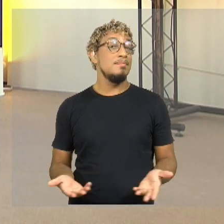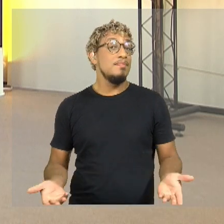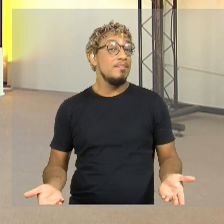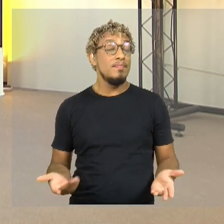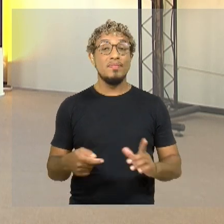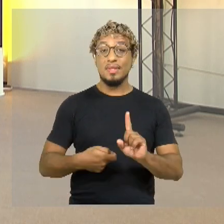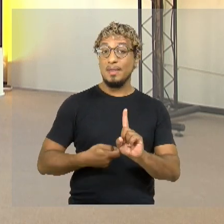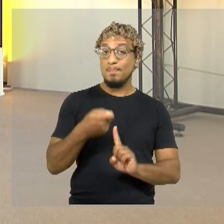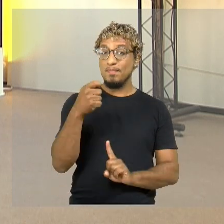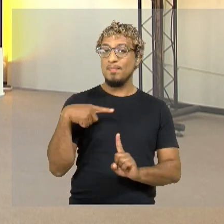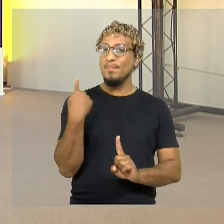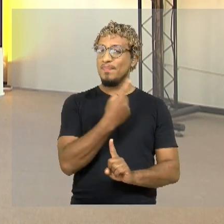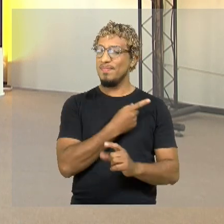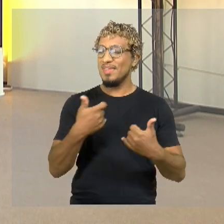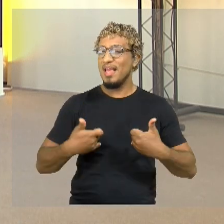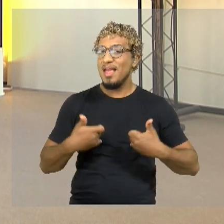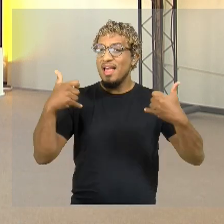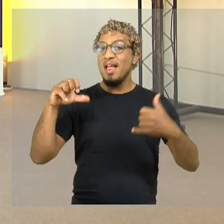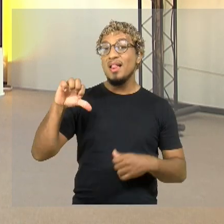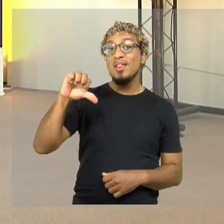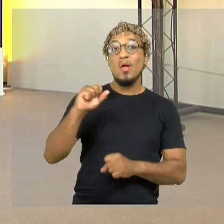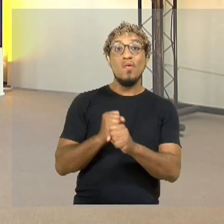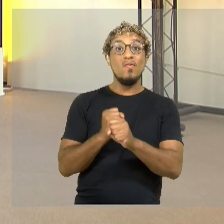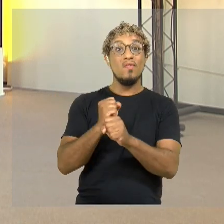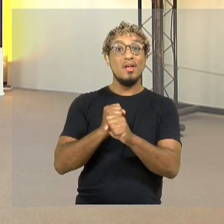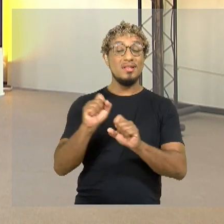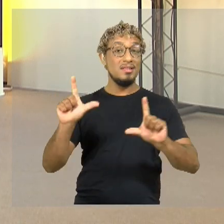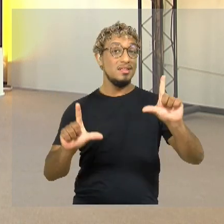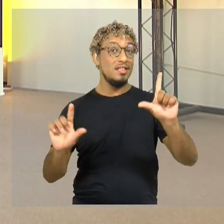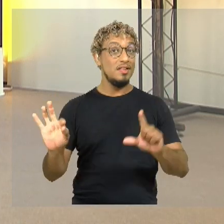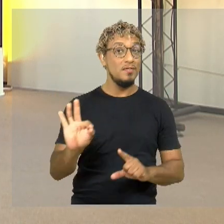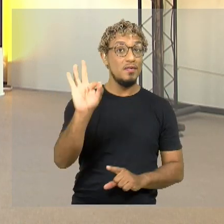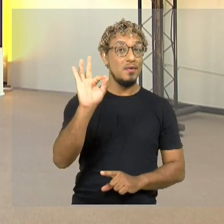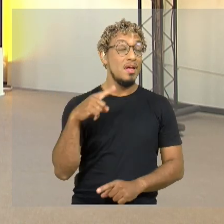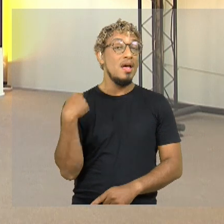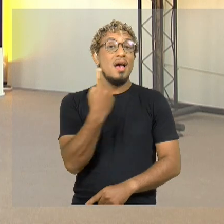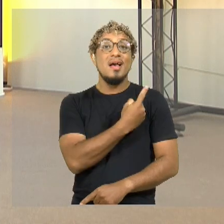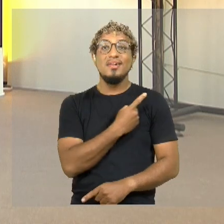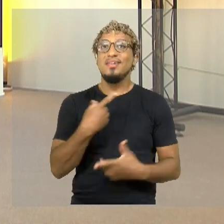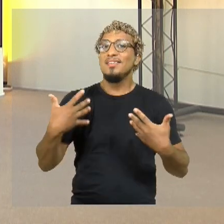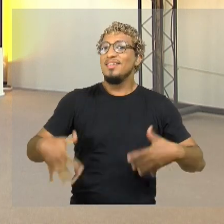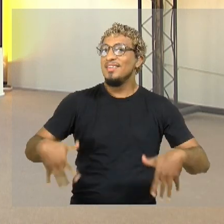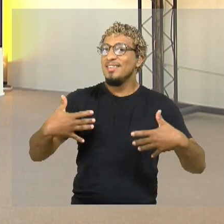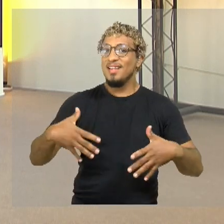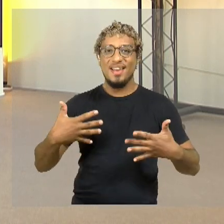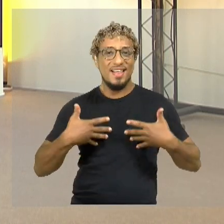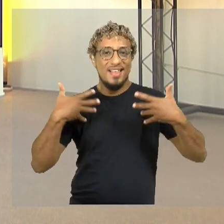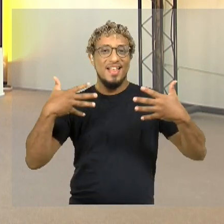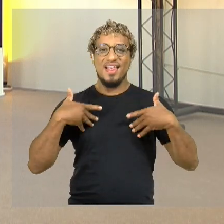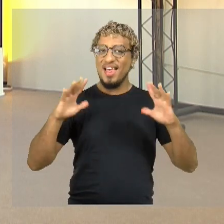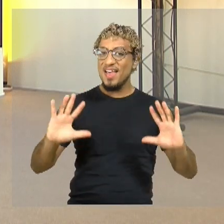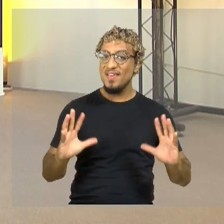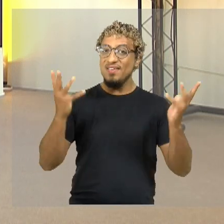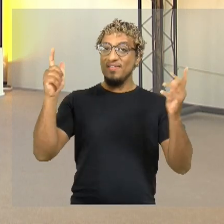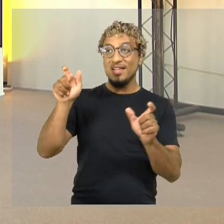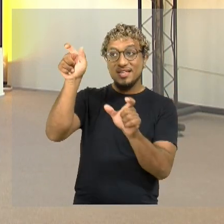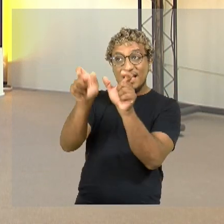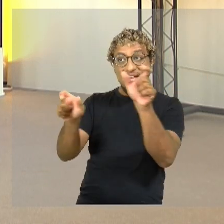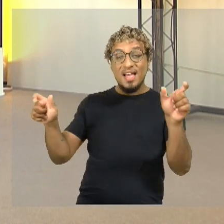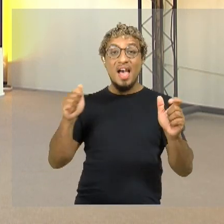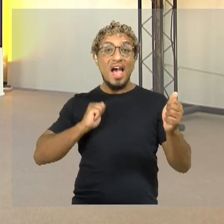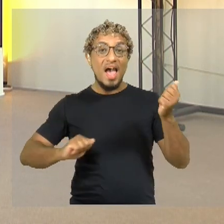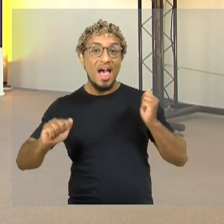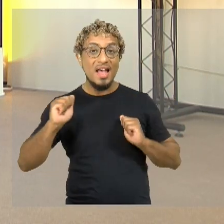este mês estamos comemorando os 9 anos da TV UFMA e por aqui o clima é de festa. Artistas e personalidades da